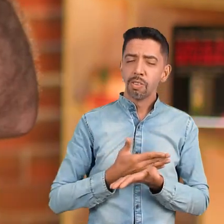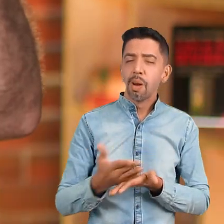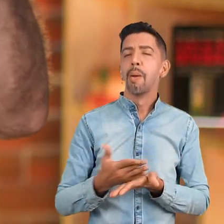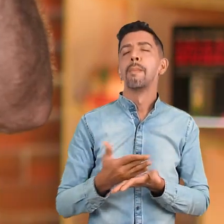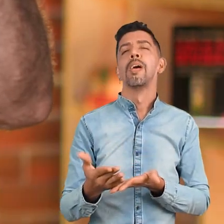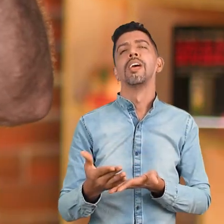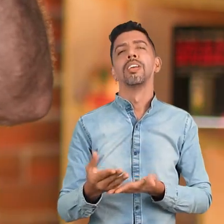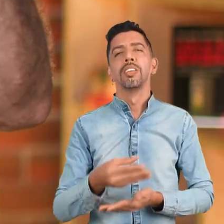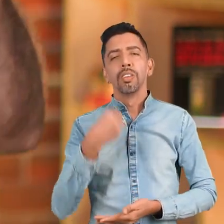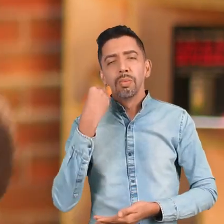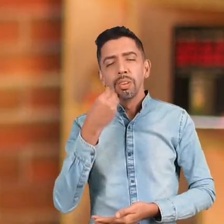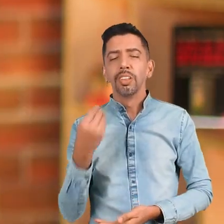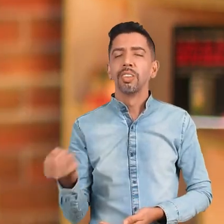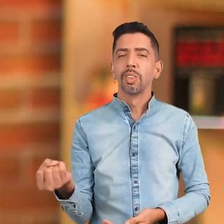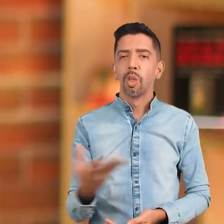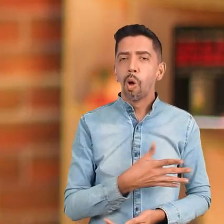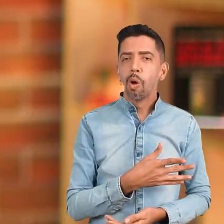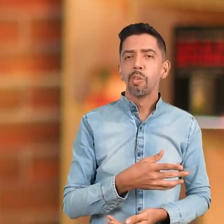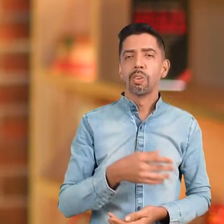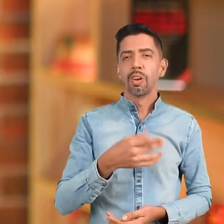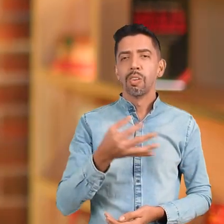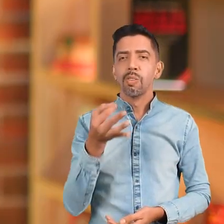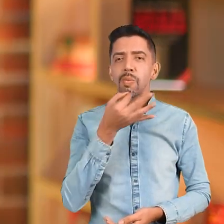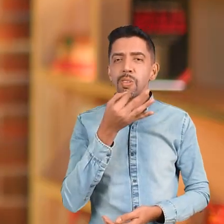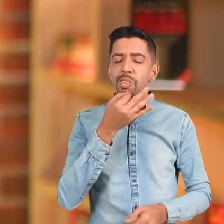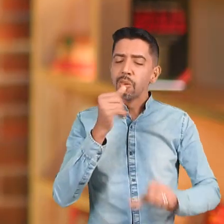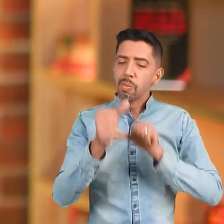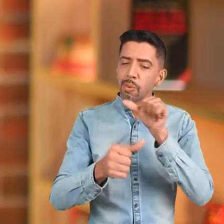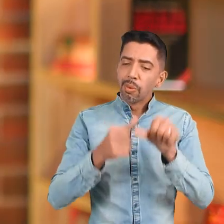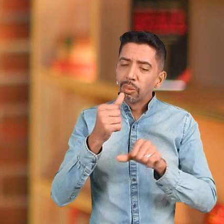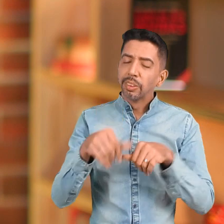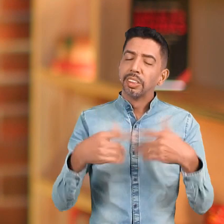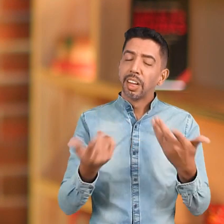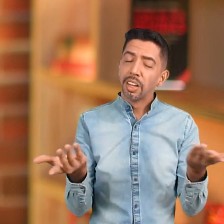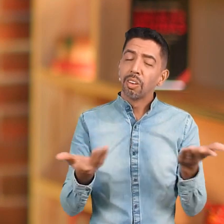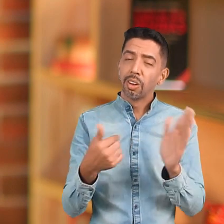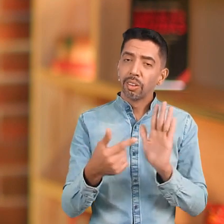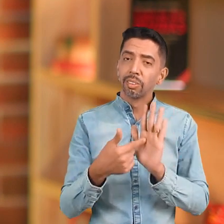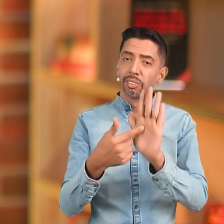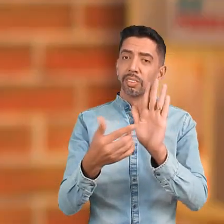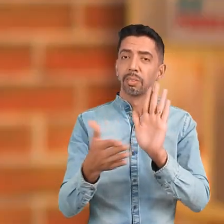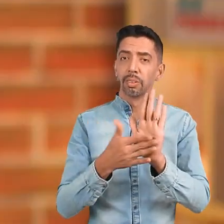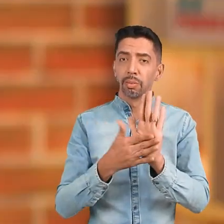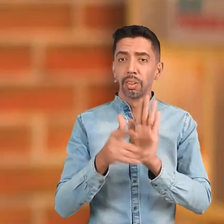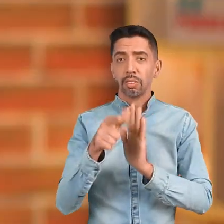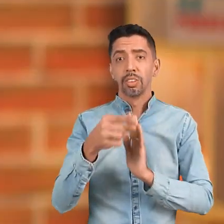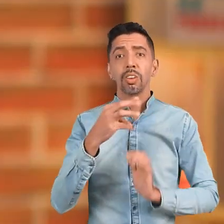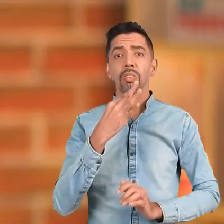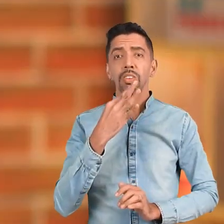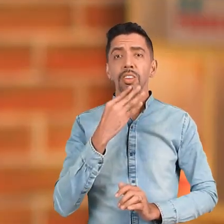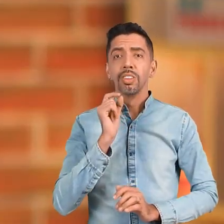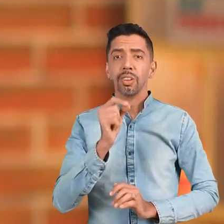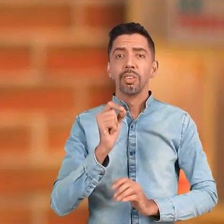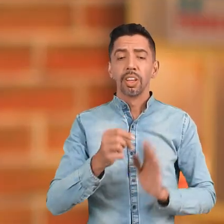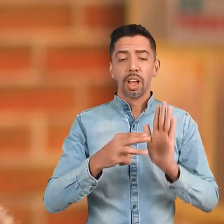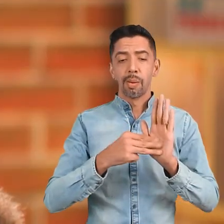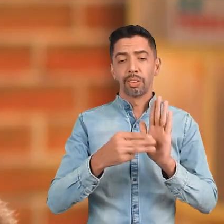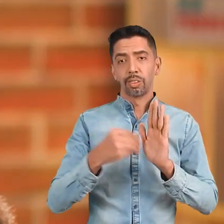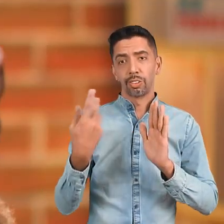jornada, vamos ter as nossas verdades e aí eu proponho que você conheça a